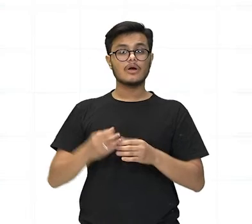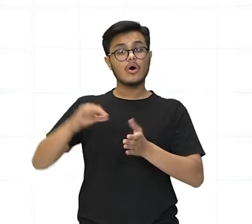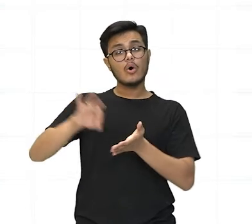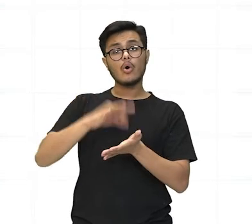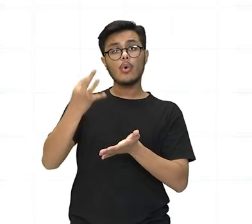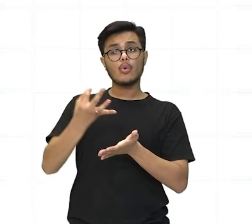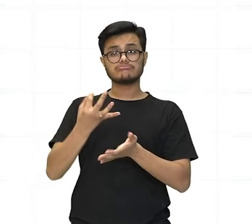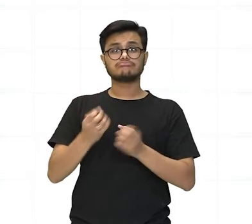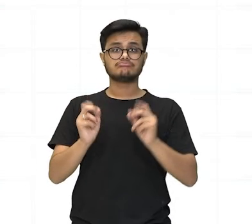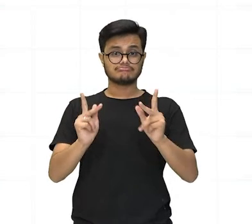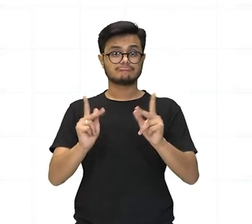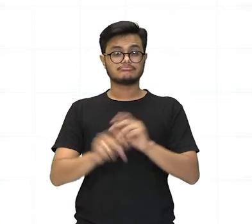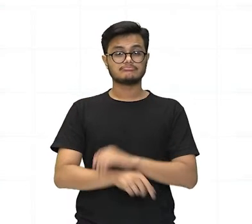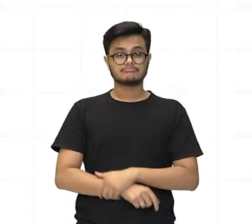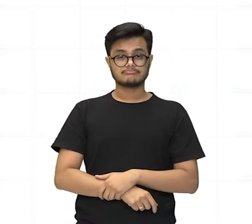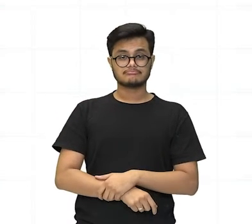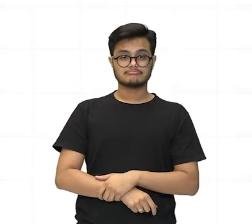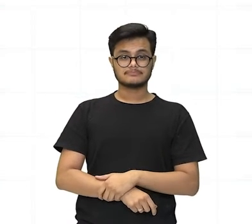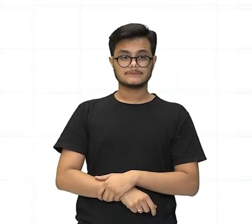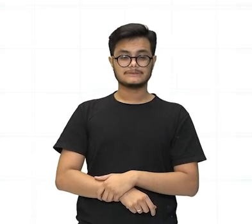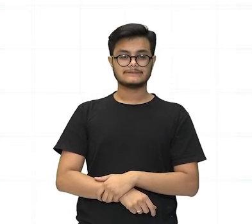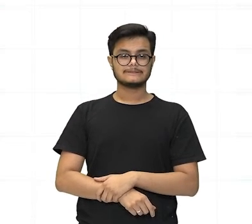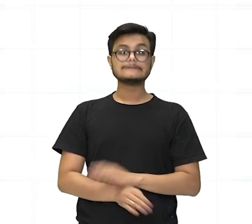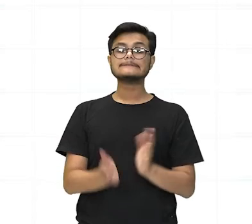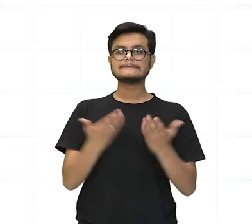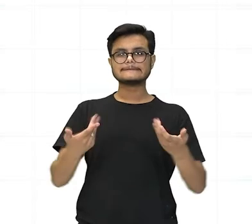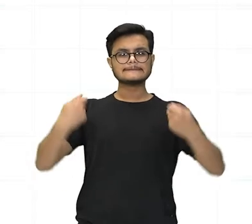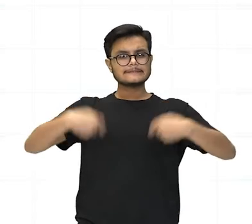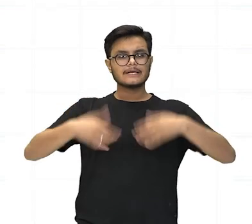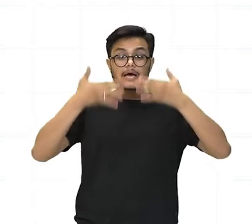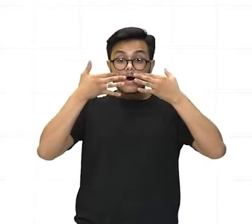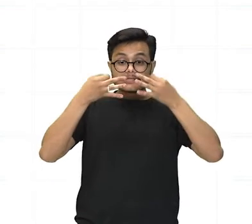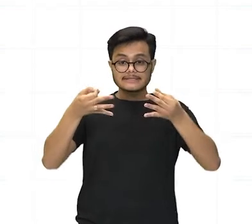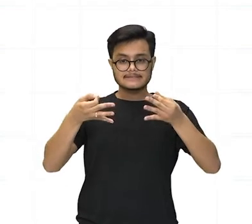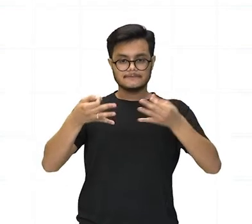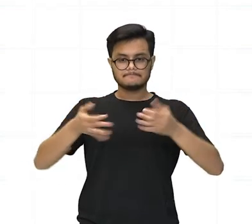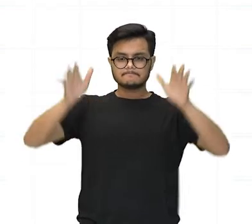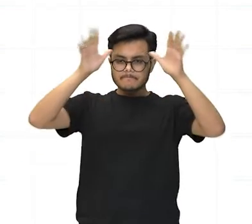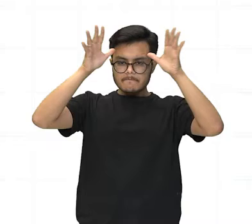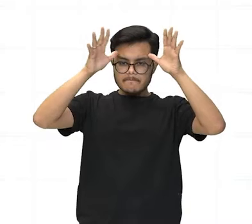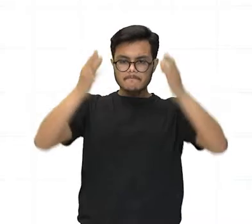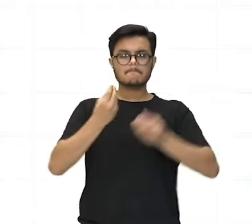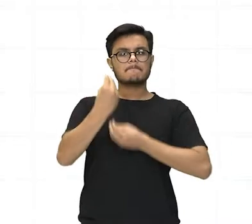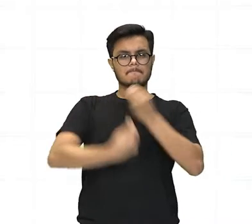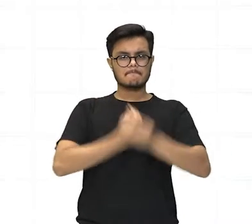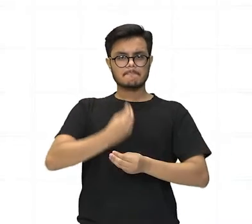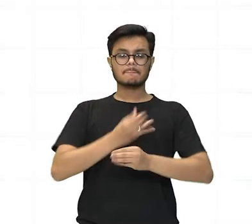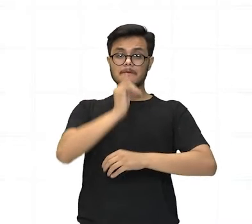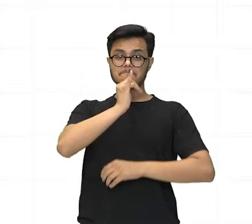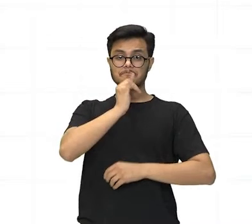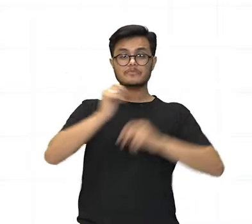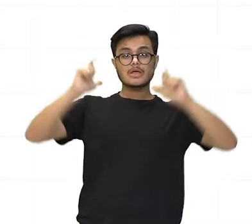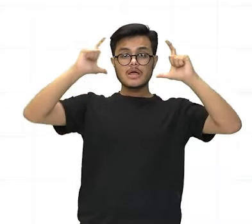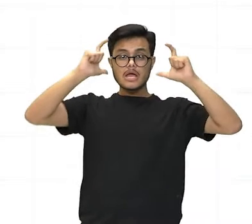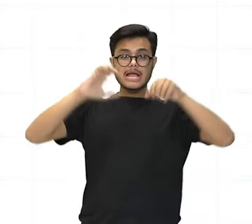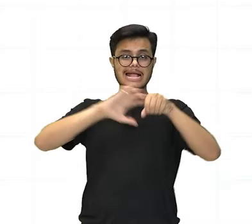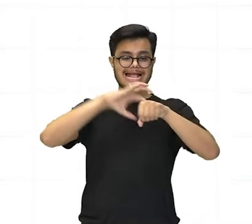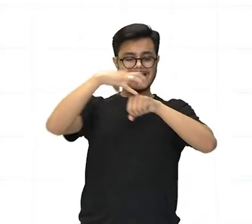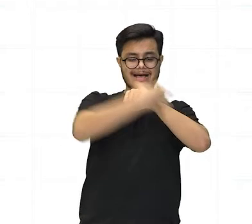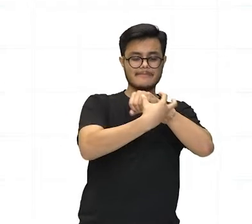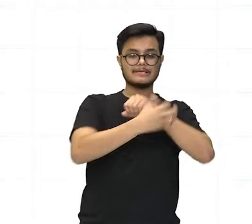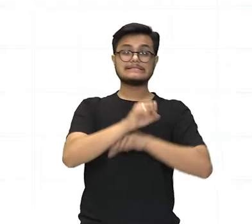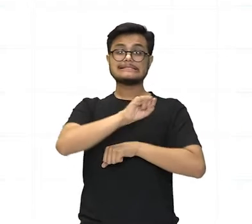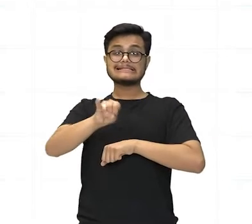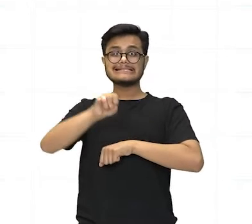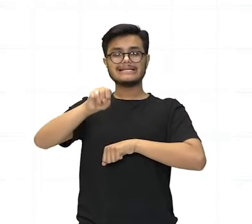necessário, certo? E atenção ainda sobre essa questão de corte na cabeça. Se a